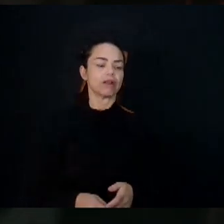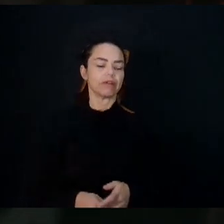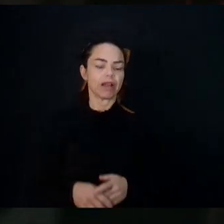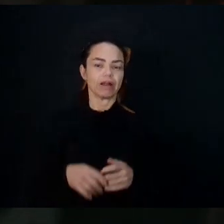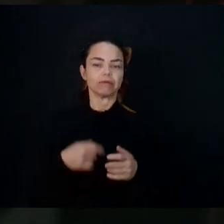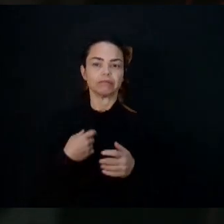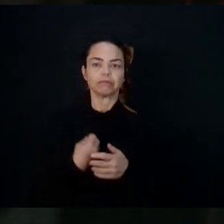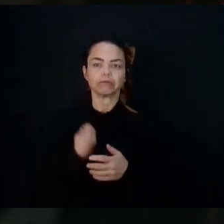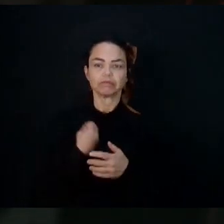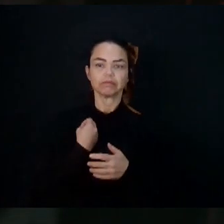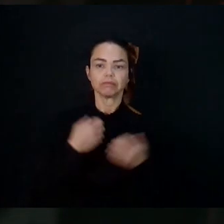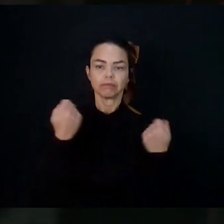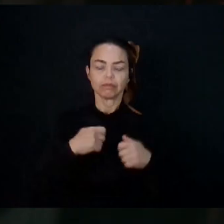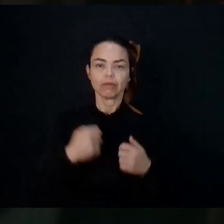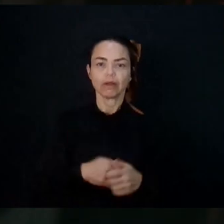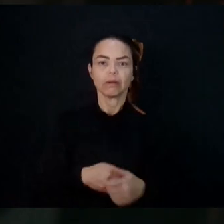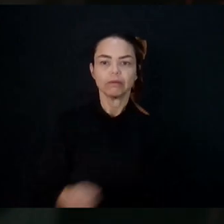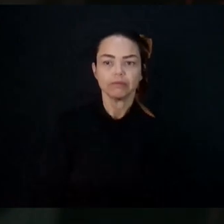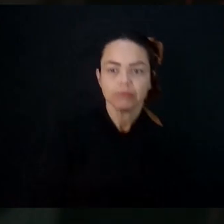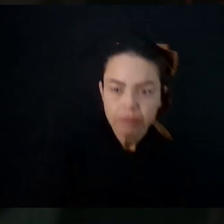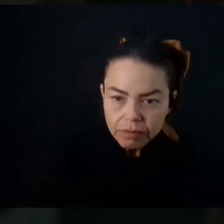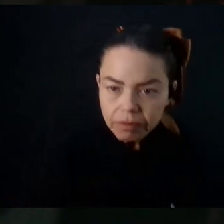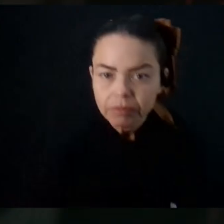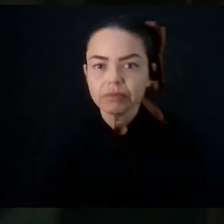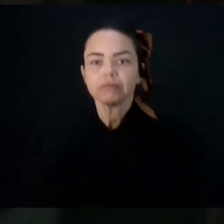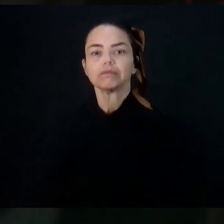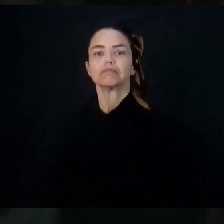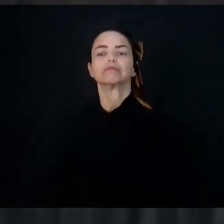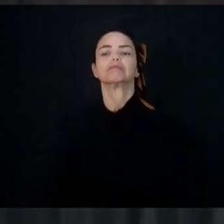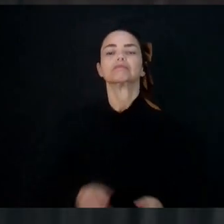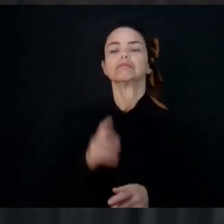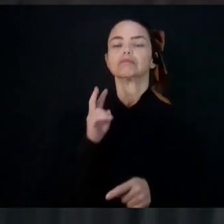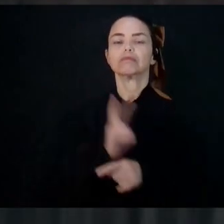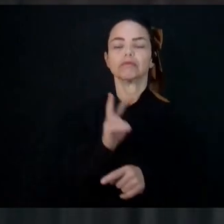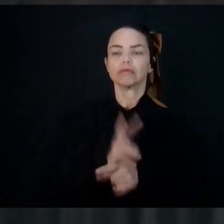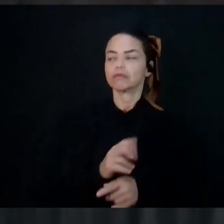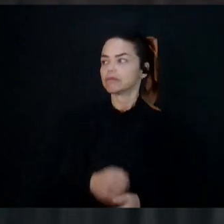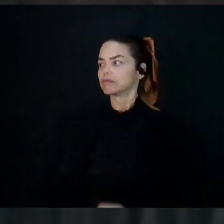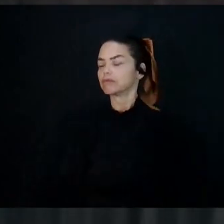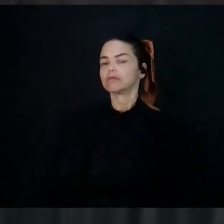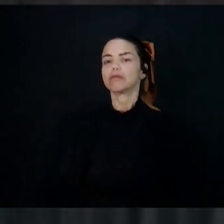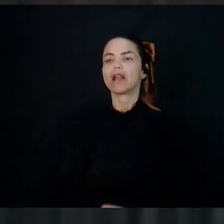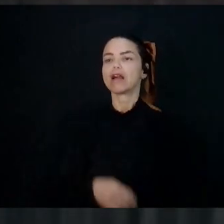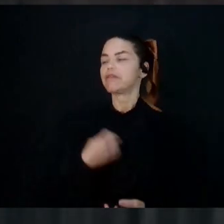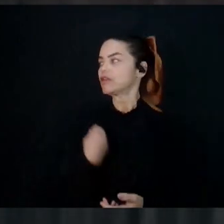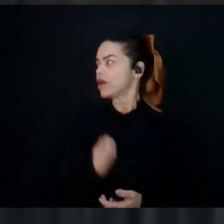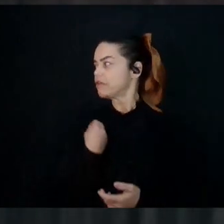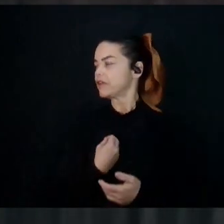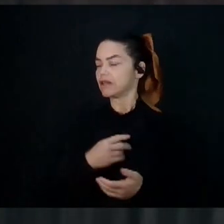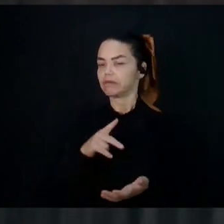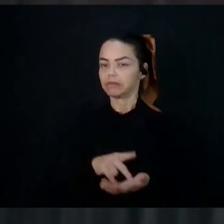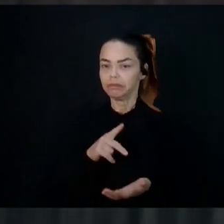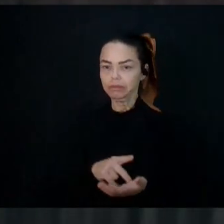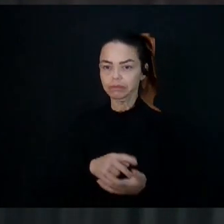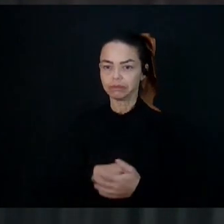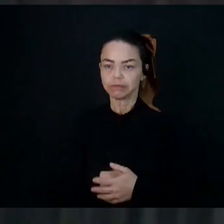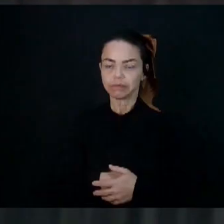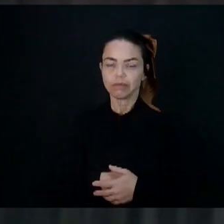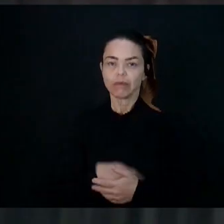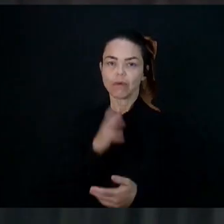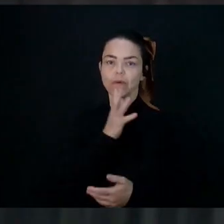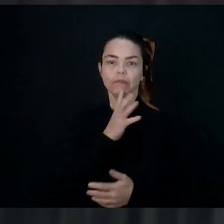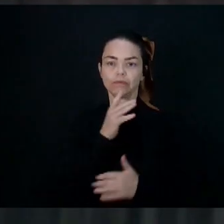depois a gente transbordar o cuidado, né, Sinara? Exatamente, e tem uma frase que eu acredito que é de conhecimento de todos: